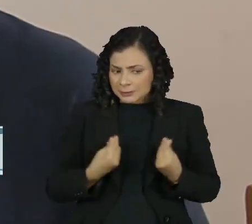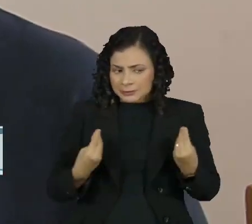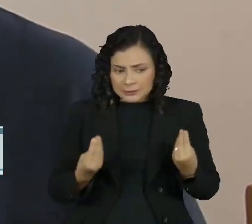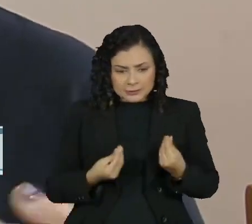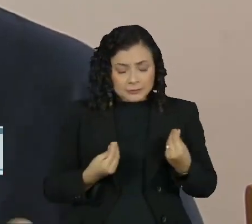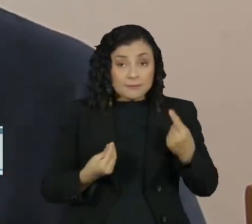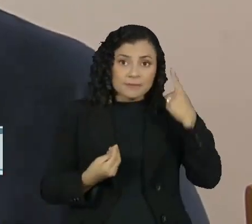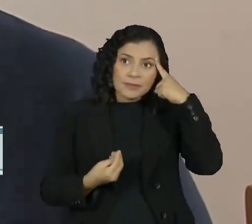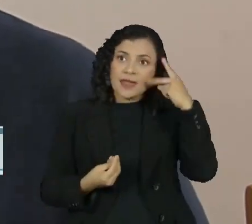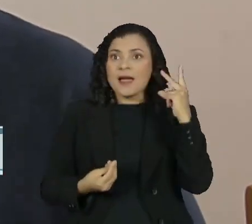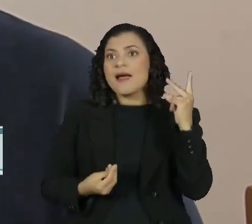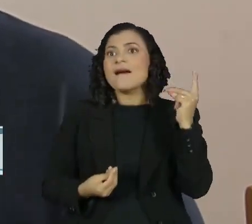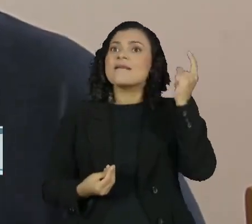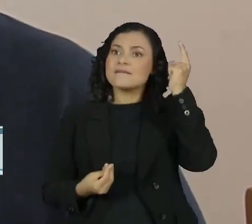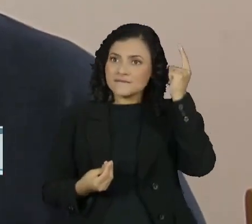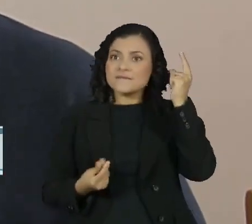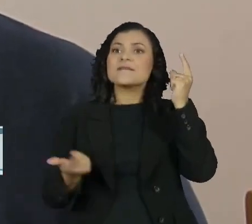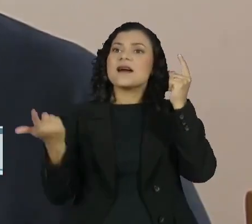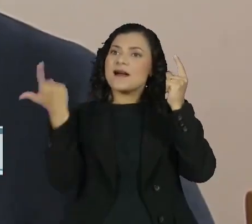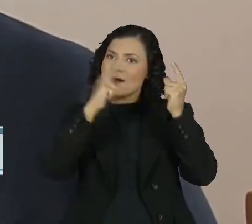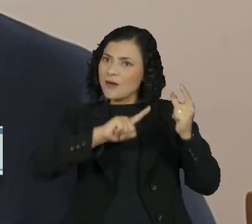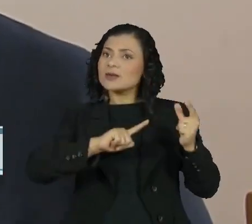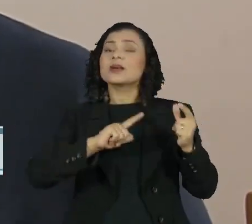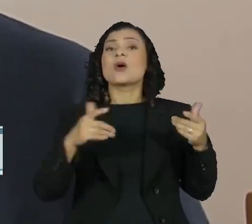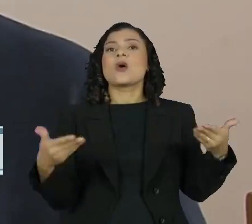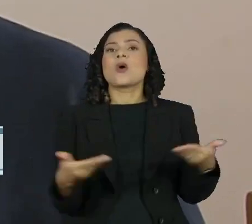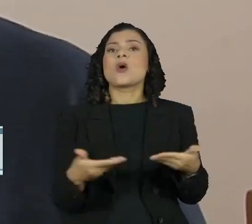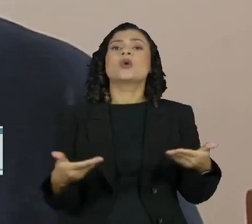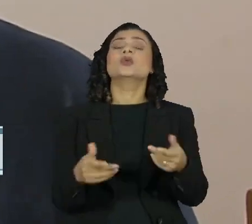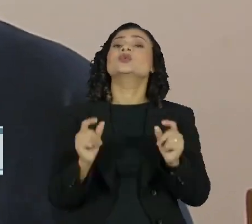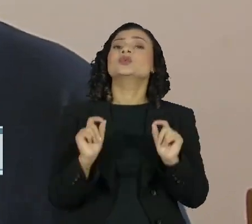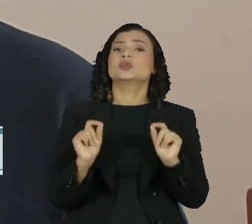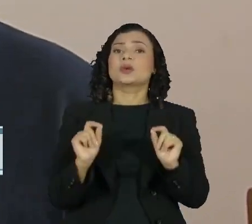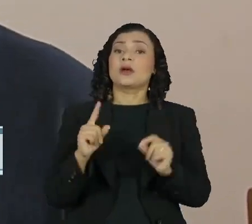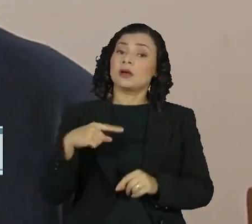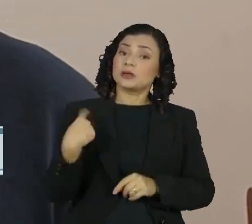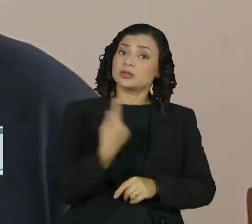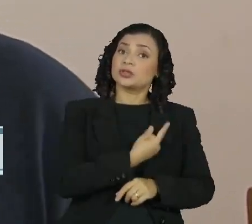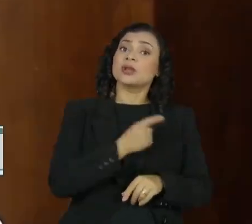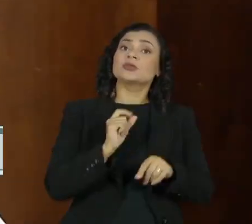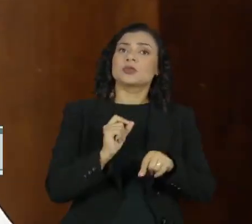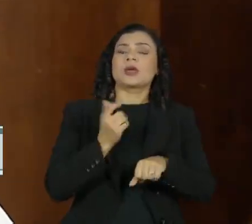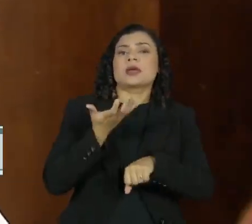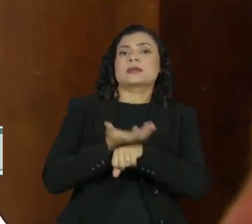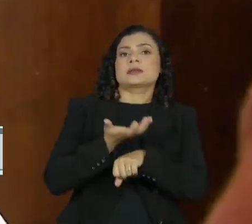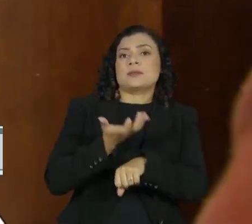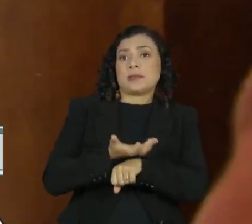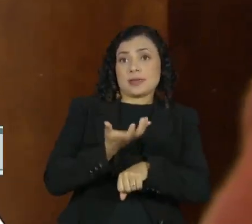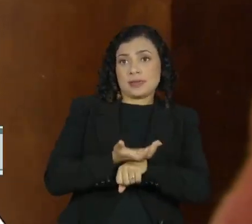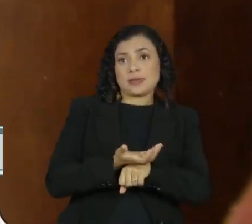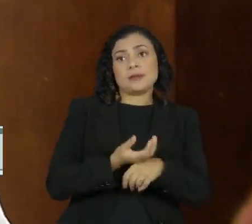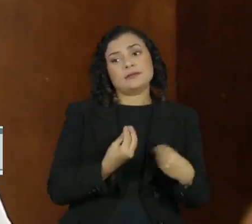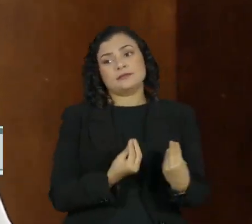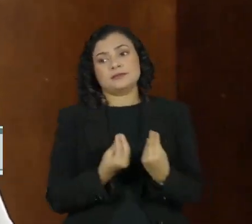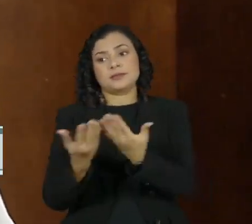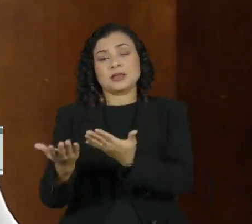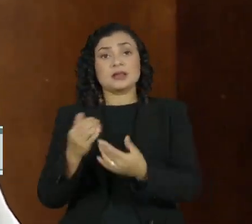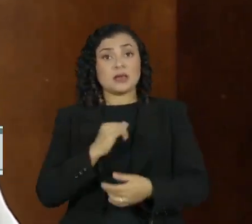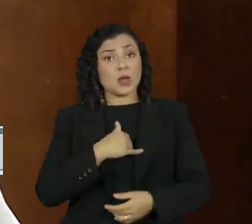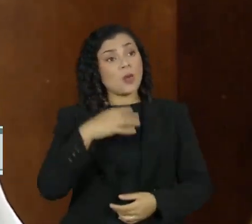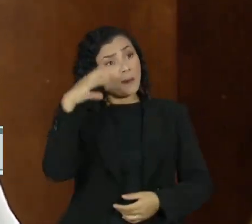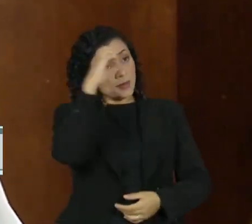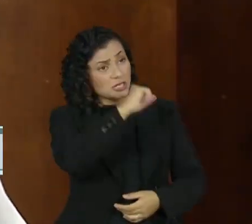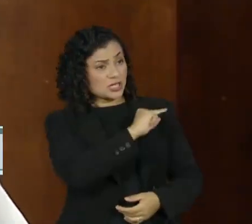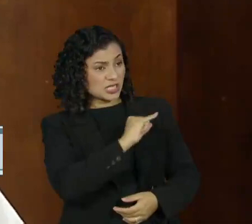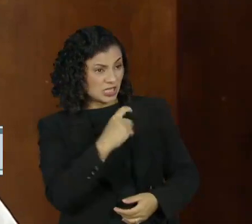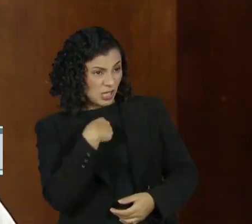maior. Então, isso se transformou hoje, para nós, em conteúdo. Eu aprendi que se eu falar uma mentira para uma